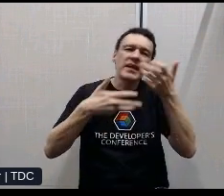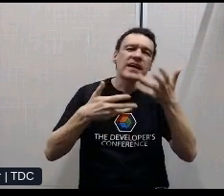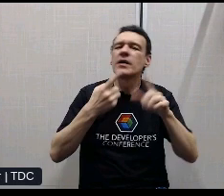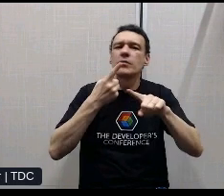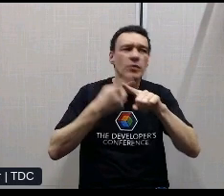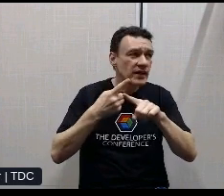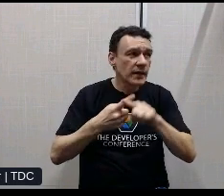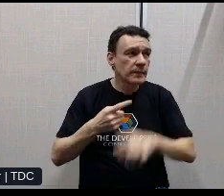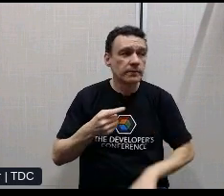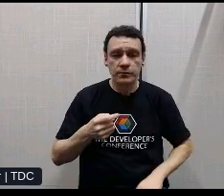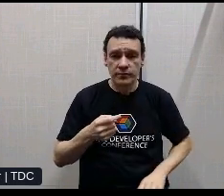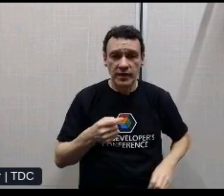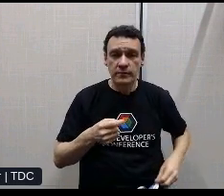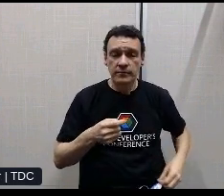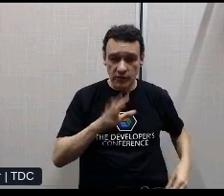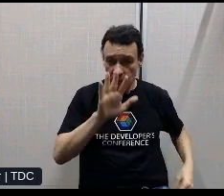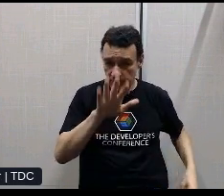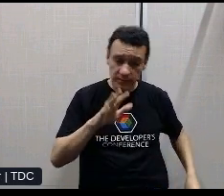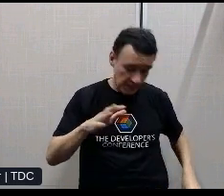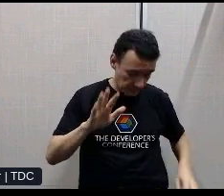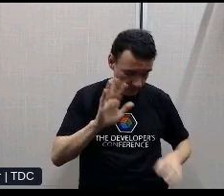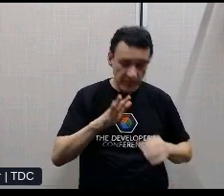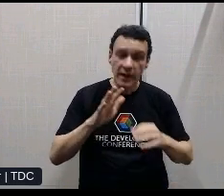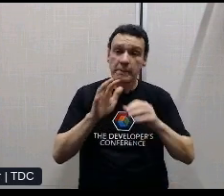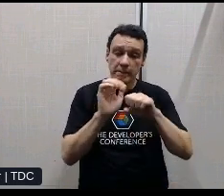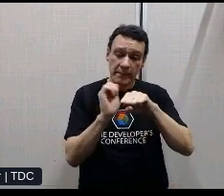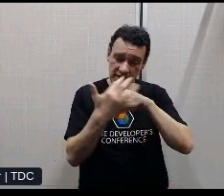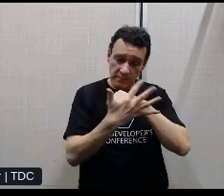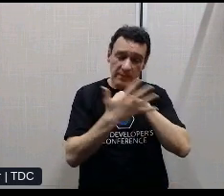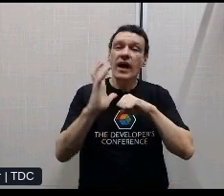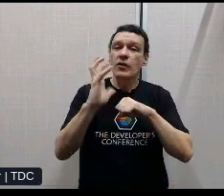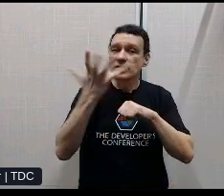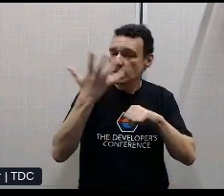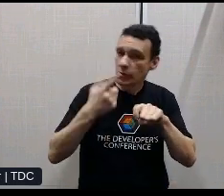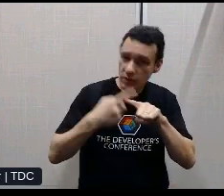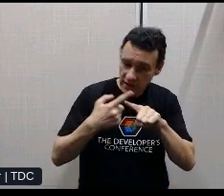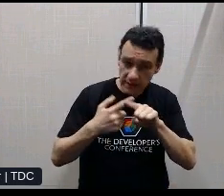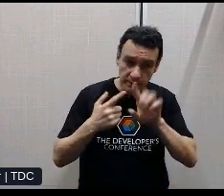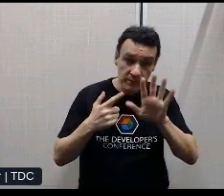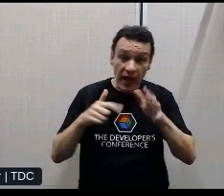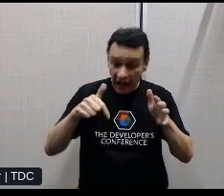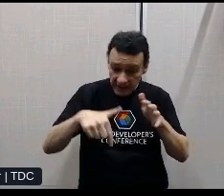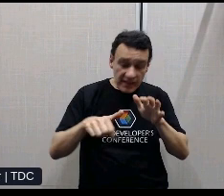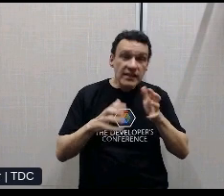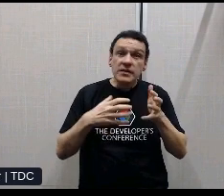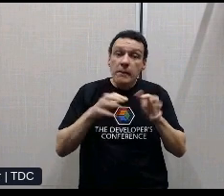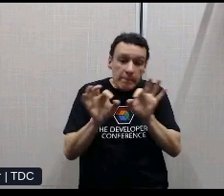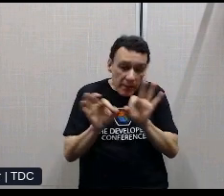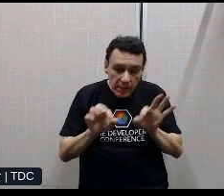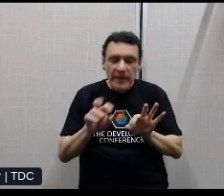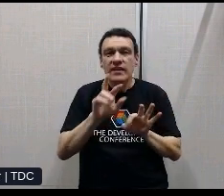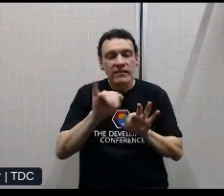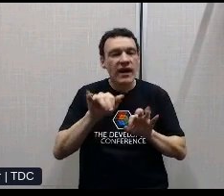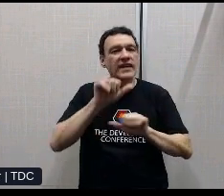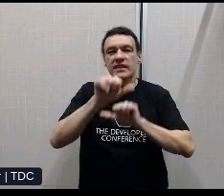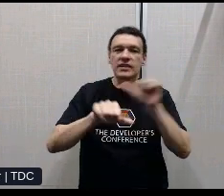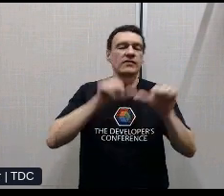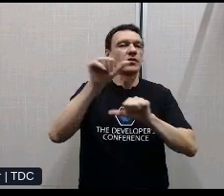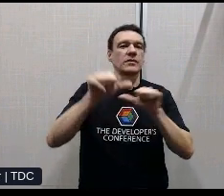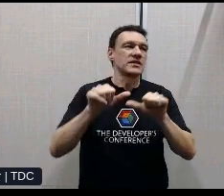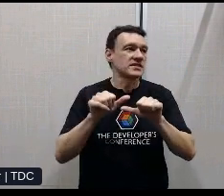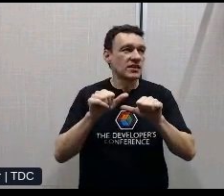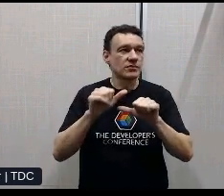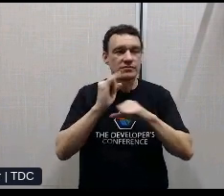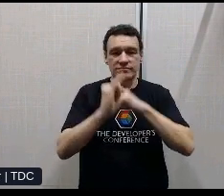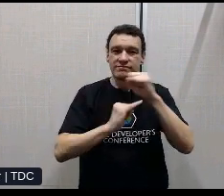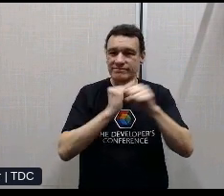está ocorrendo no momento em que o Brasil já estava preparando para um mundo de transformação digital. O que significa isso? A